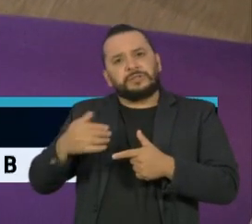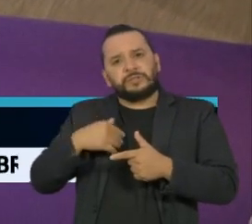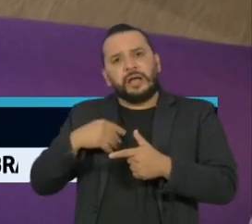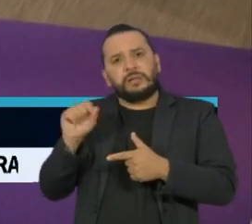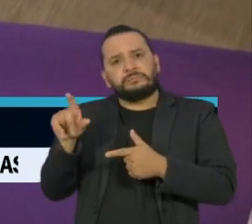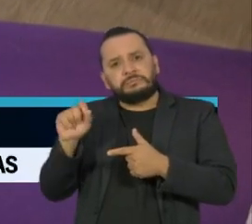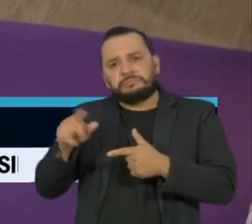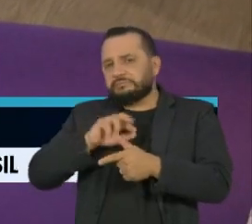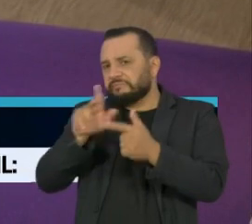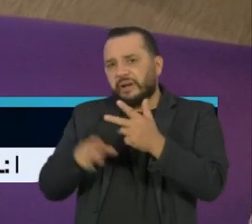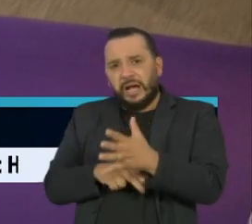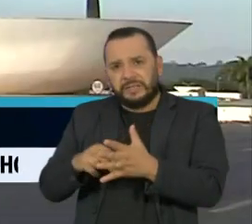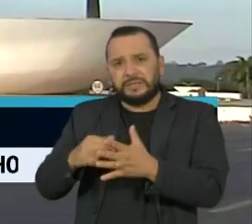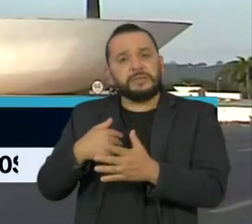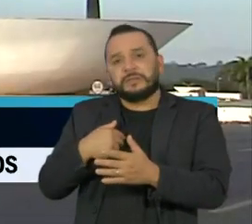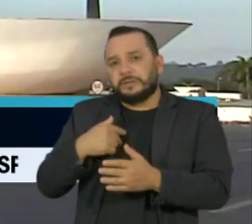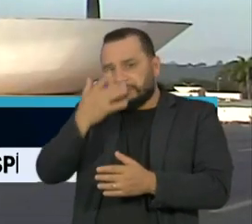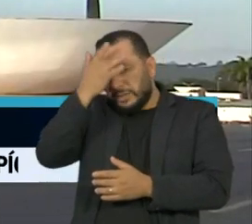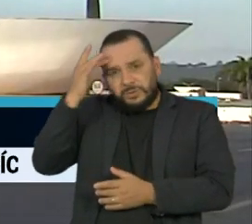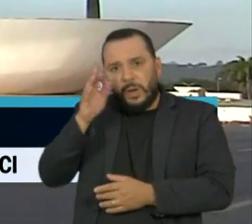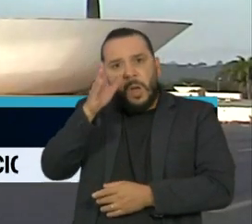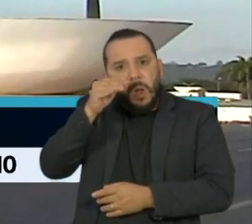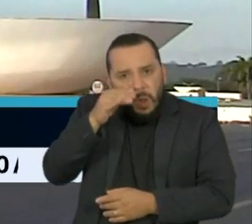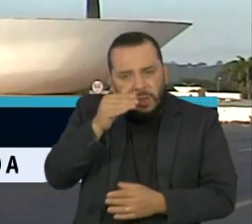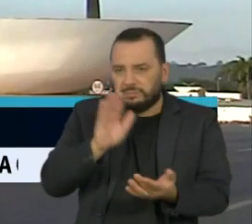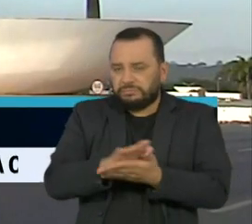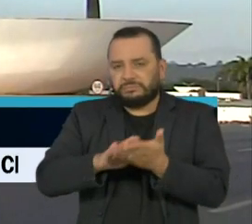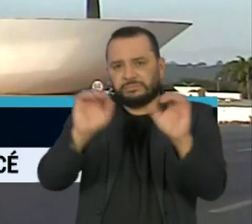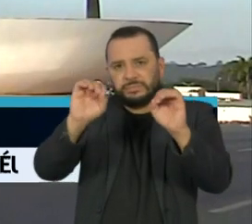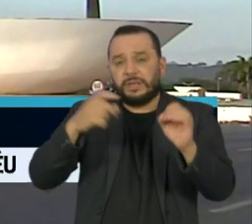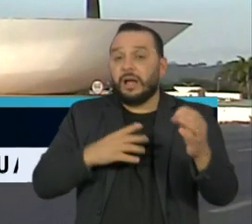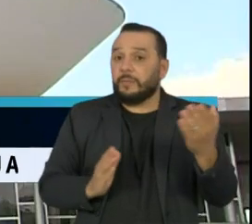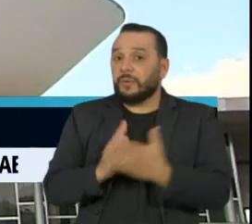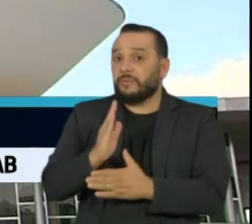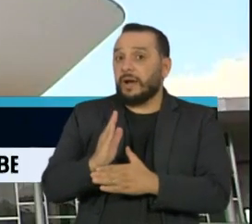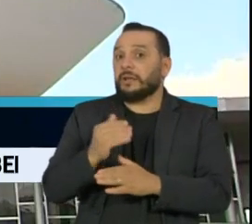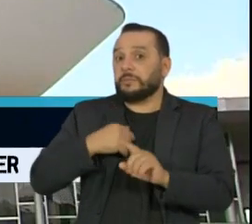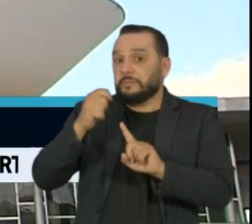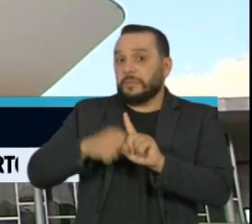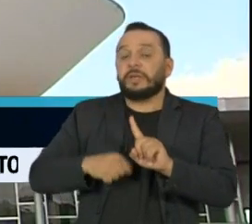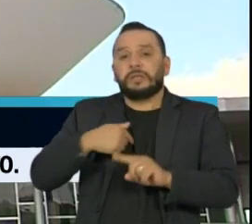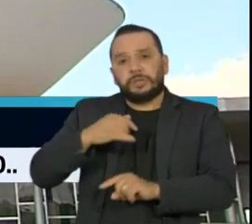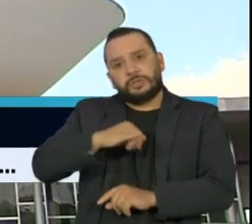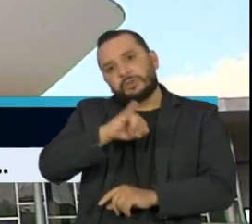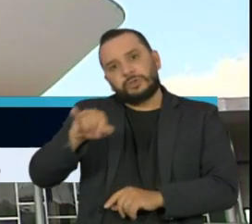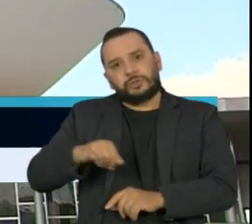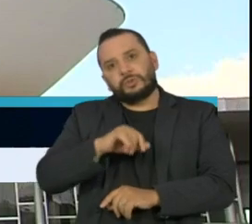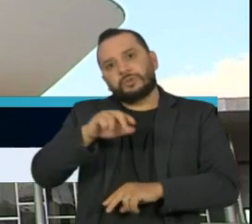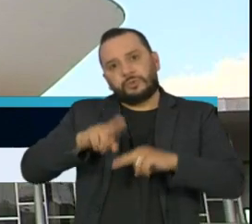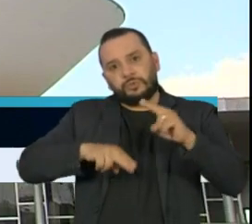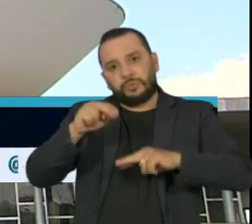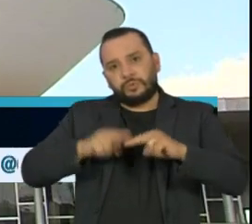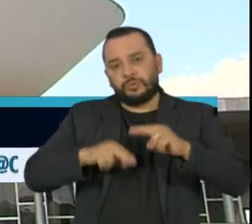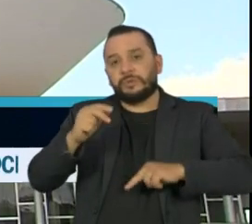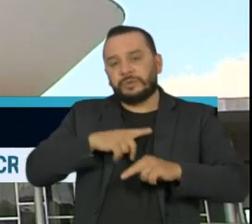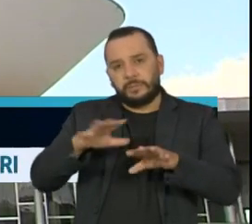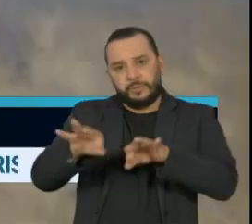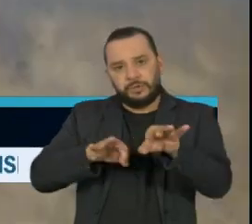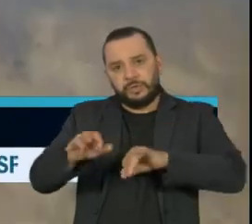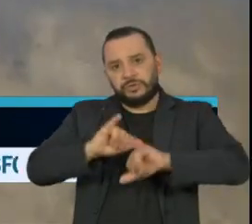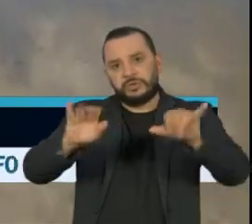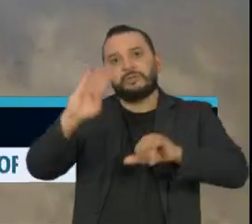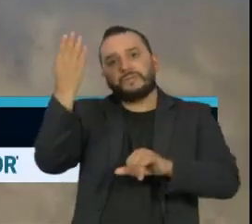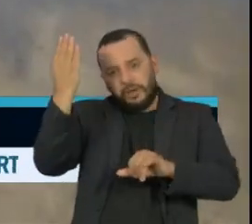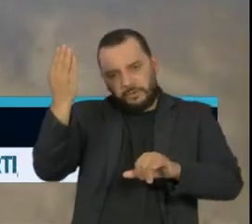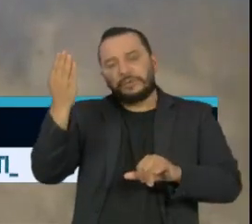mensagens tem uma sua origem traçada aprovado no senado no fim de junho o projeto de lei das fake news está em discussão na